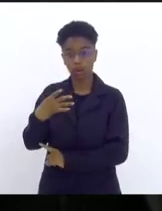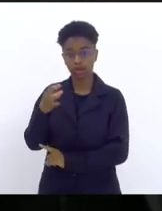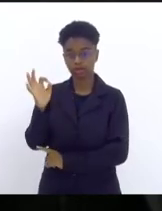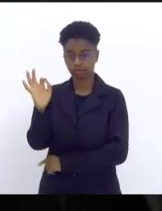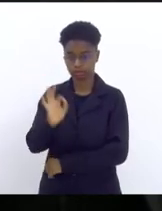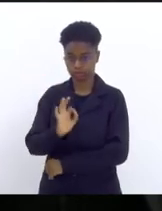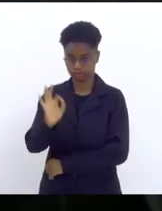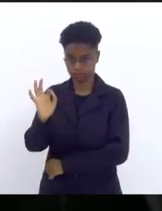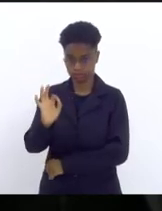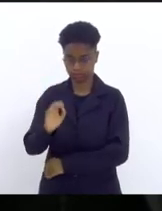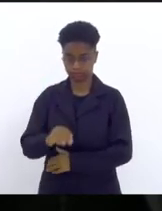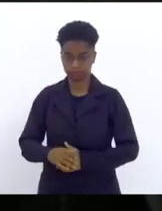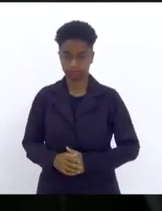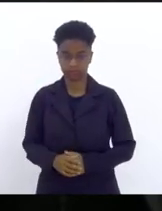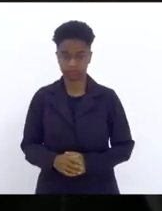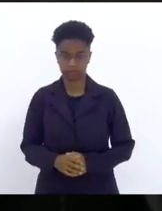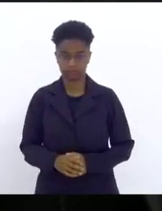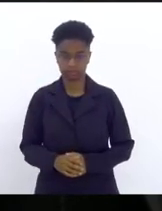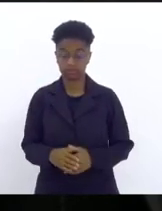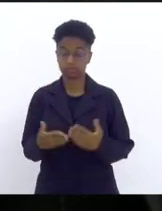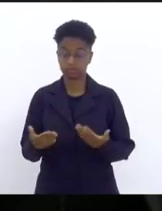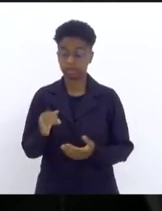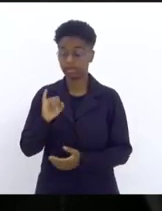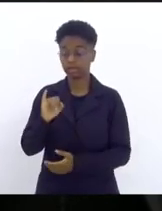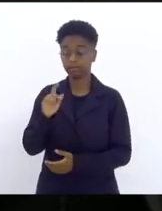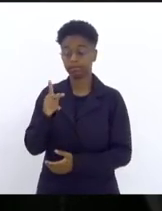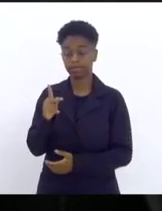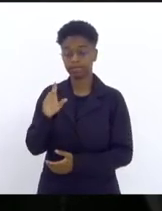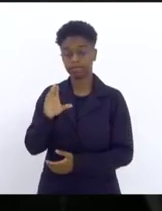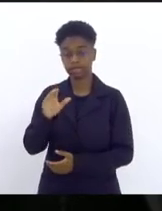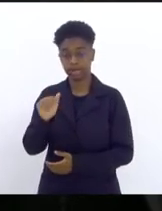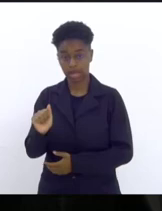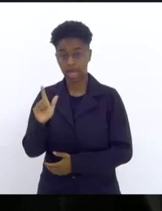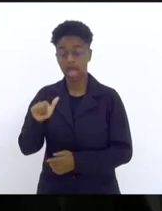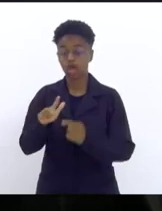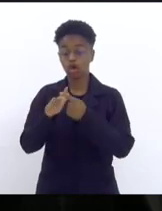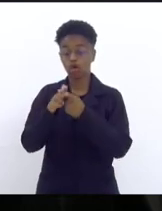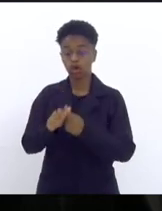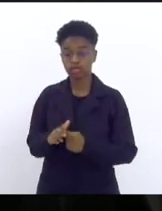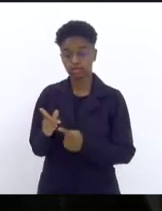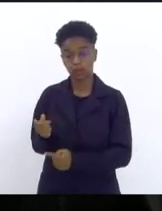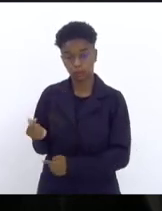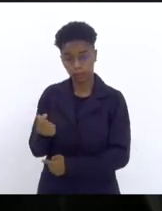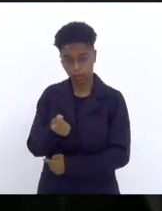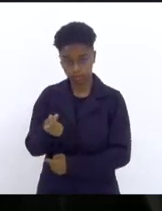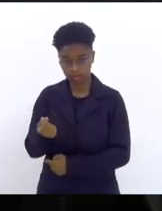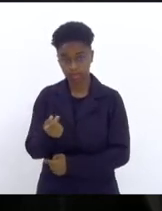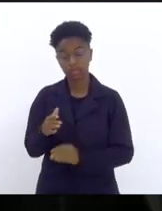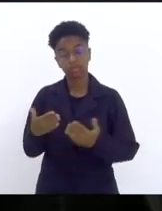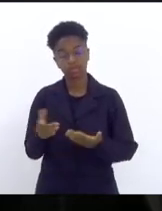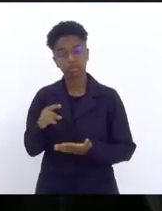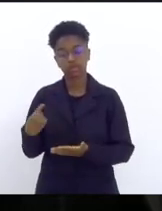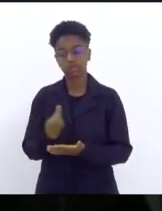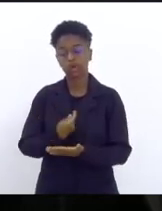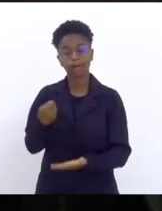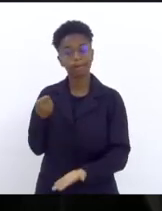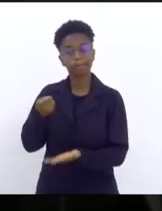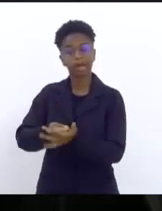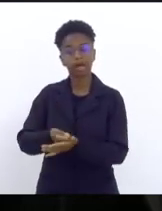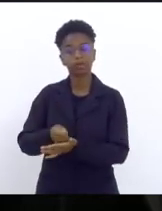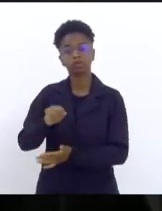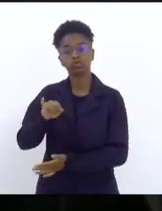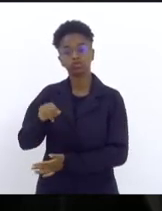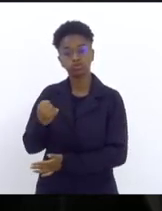percentuais como IPCA é correção monetária estamos pagando de juros